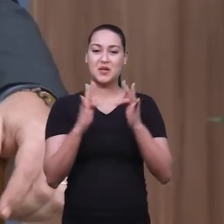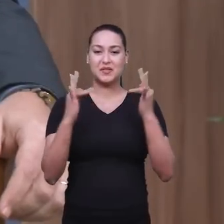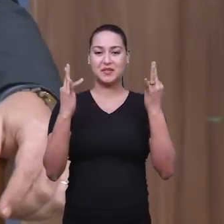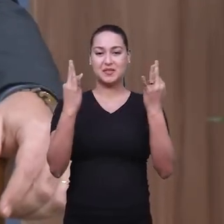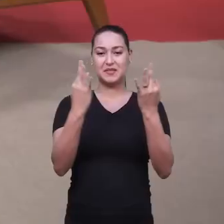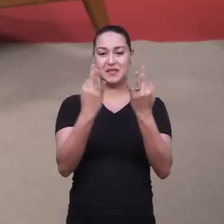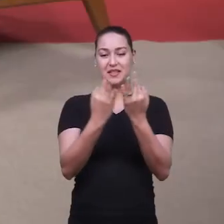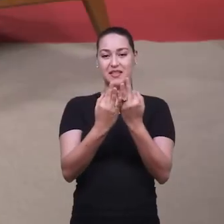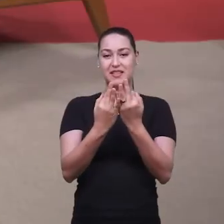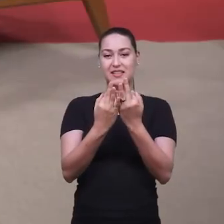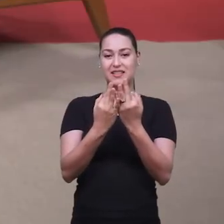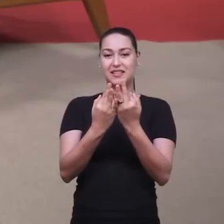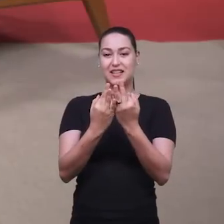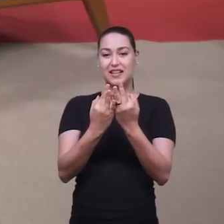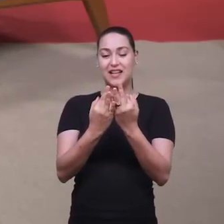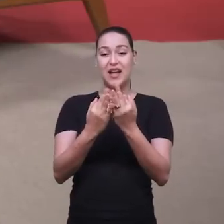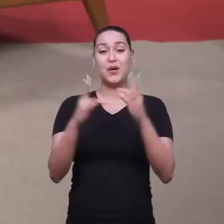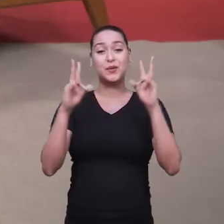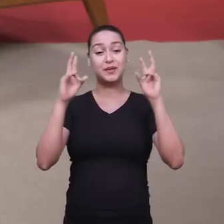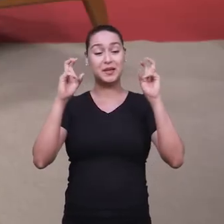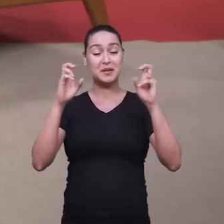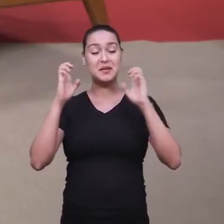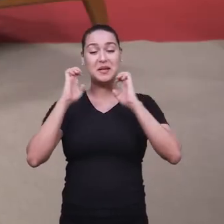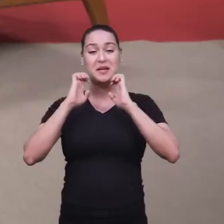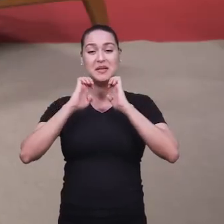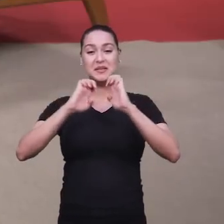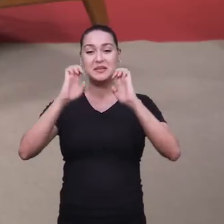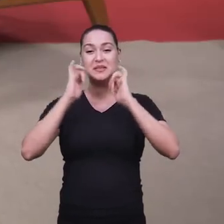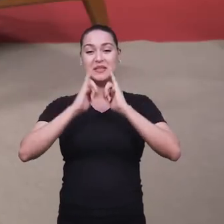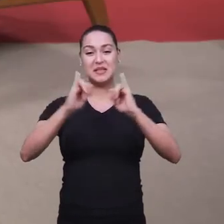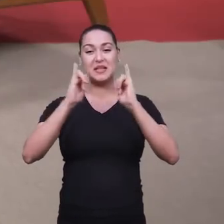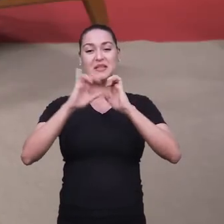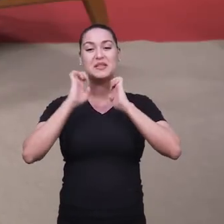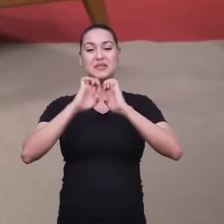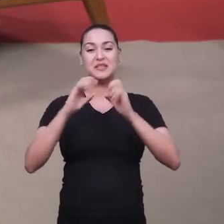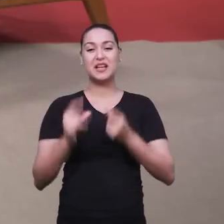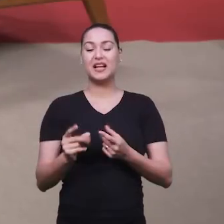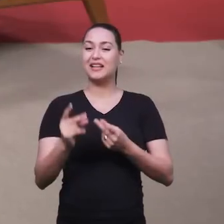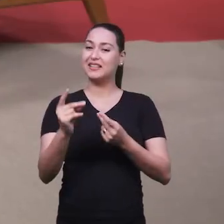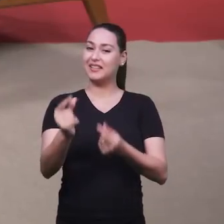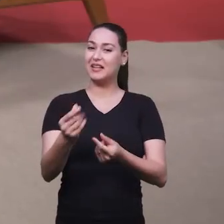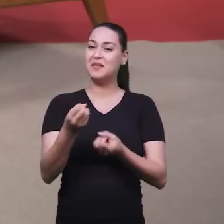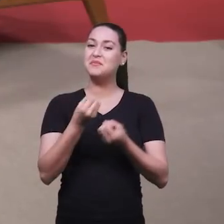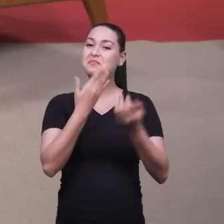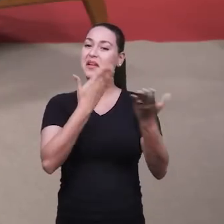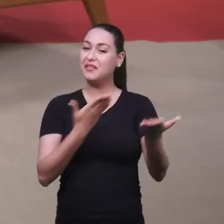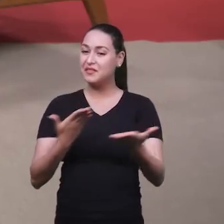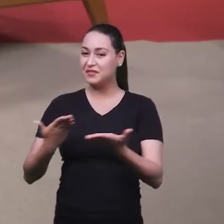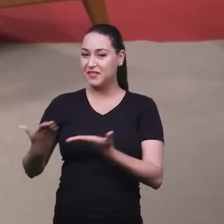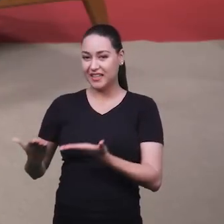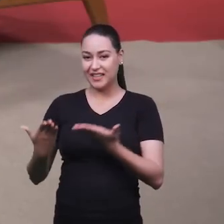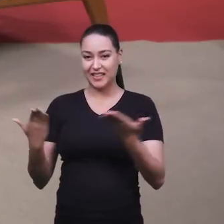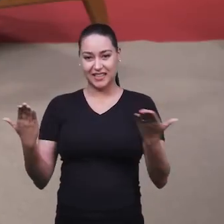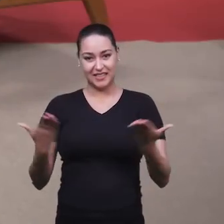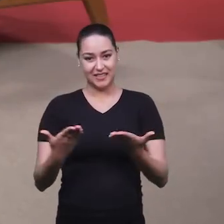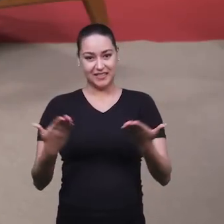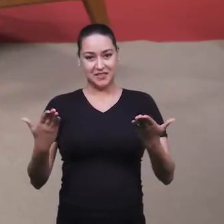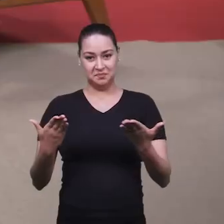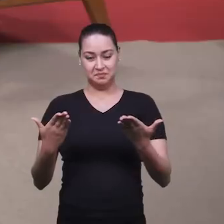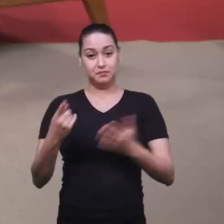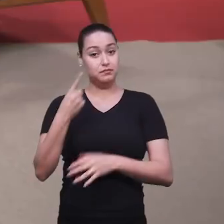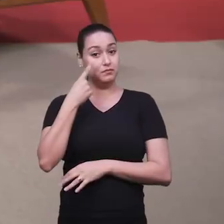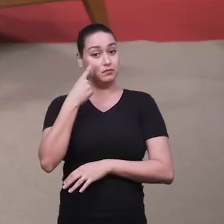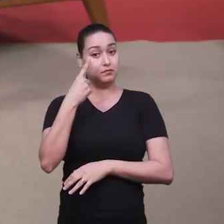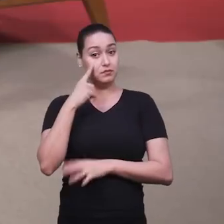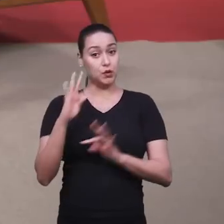sua família. Este é o programa Anunciando o Evangelho Eterno. Seja muito bem-vindo ao nosso conteúdo de hoje. E eu já alerto